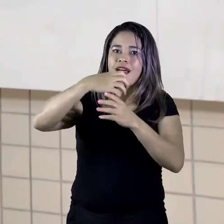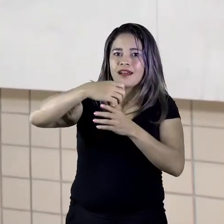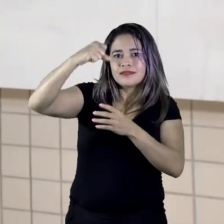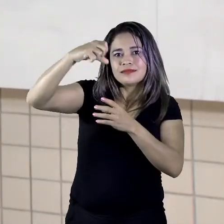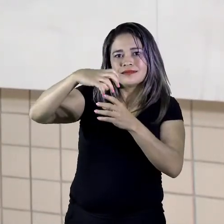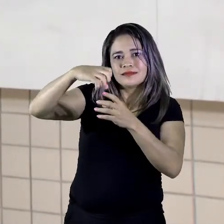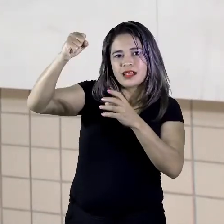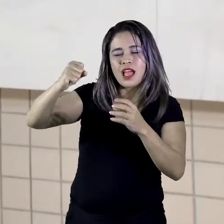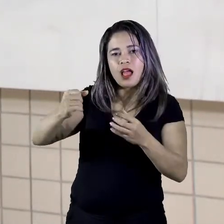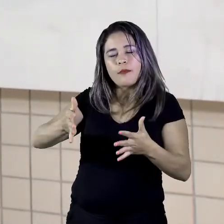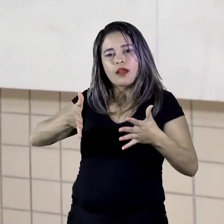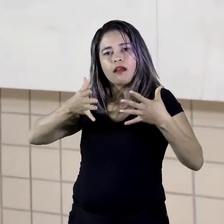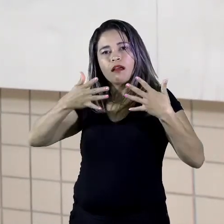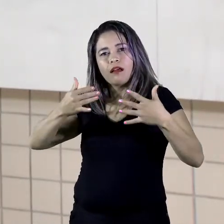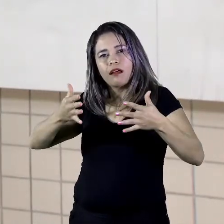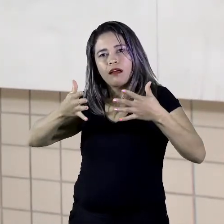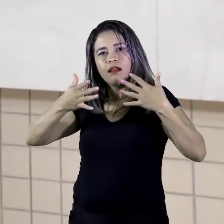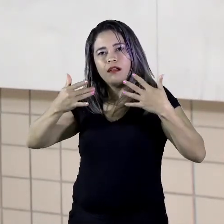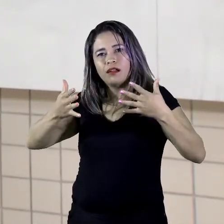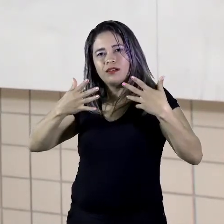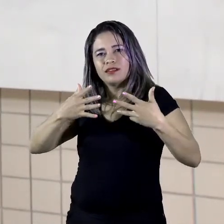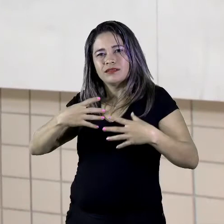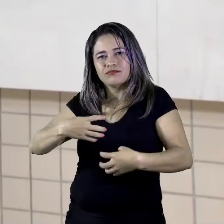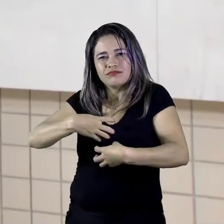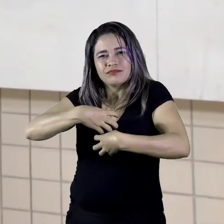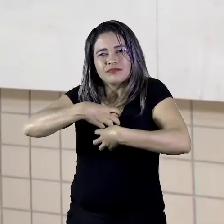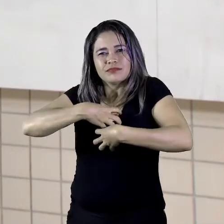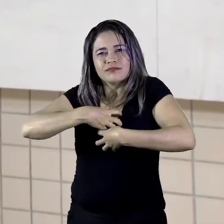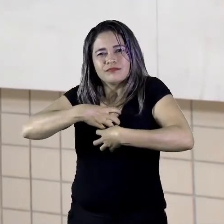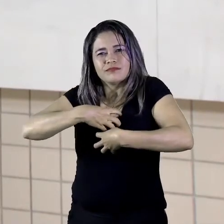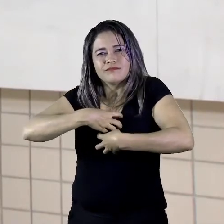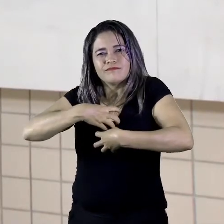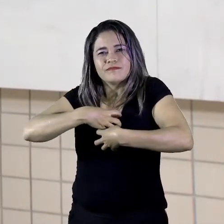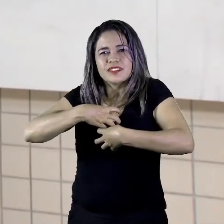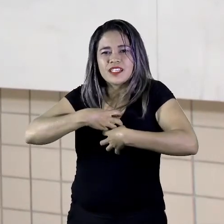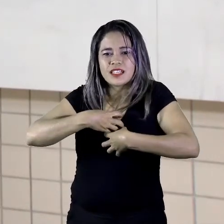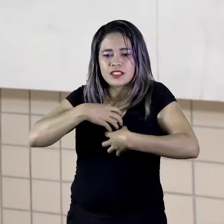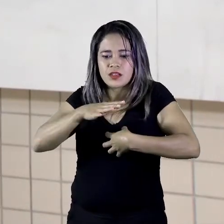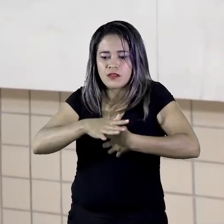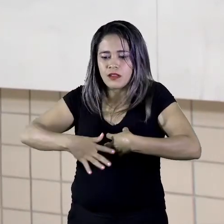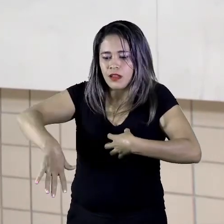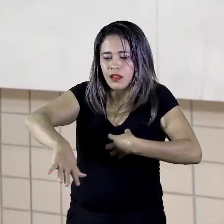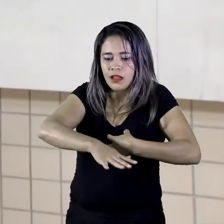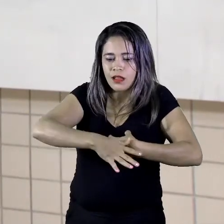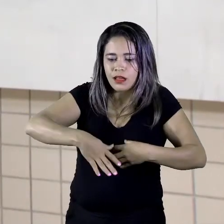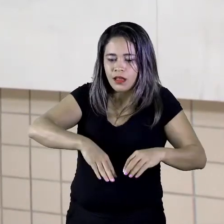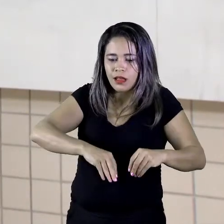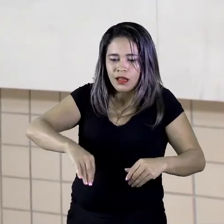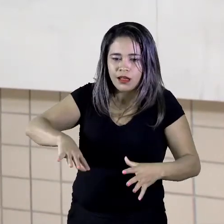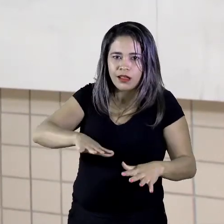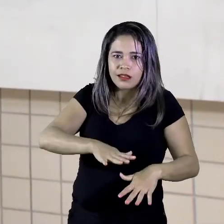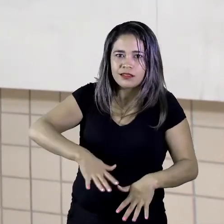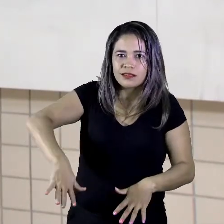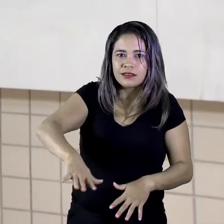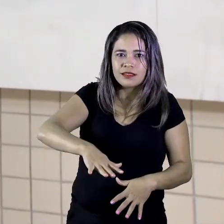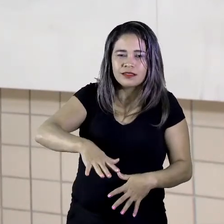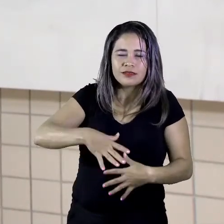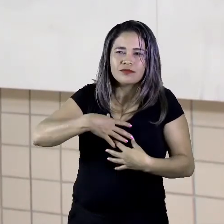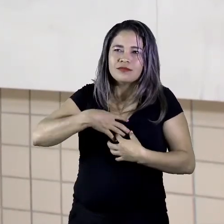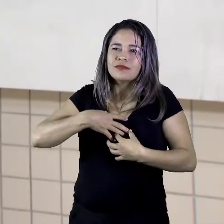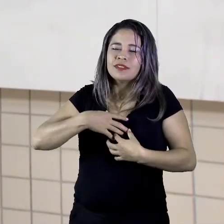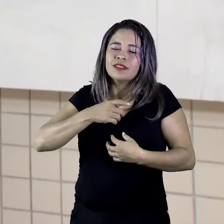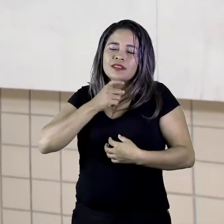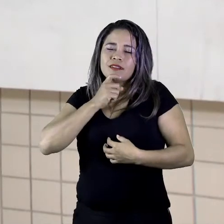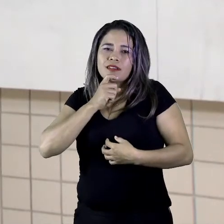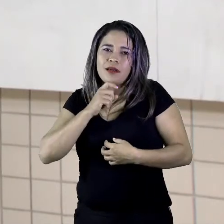dá uma sensação de mais frescor na Terra. Sem essa cobertura, o calor